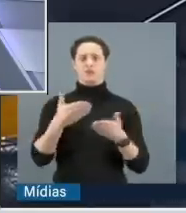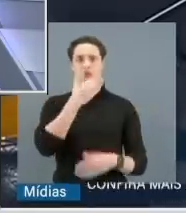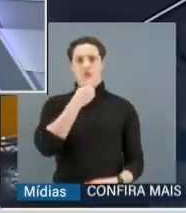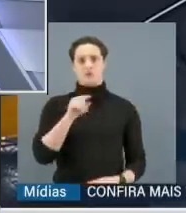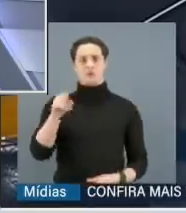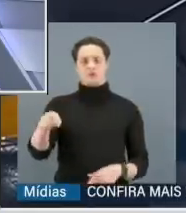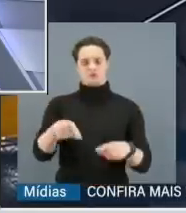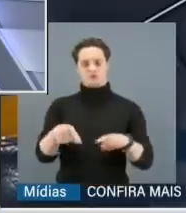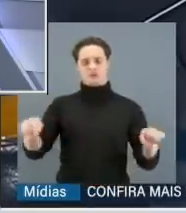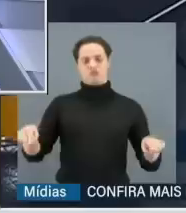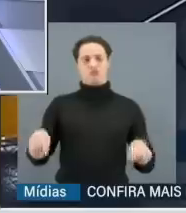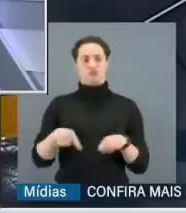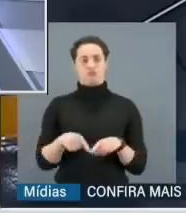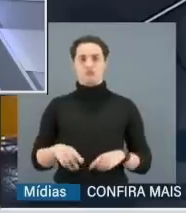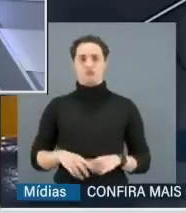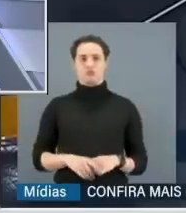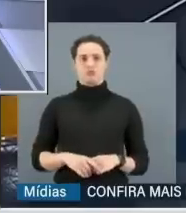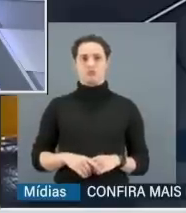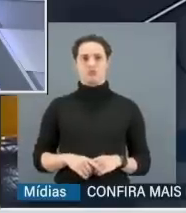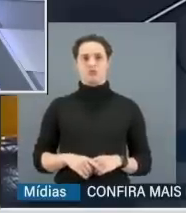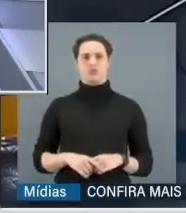não quiser responder, o senhor só fala ok.